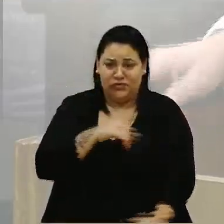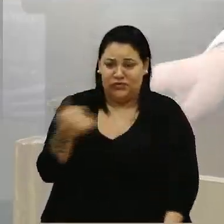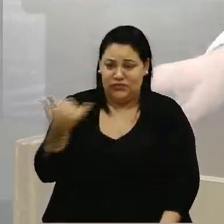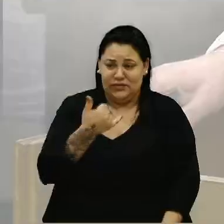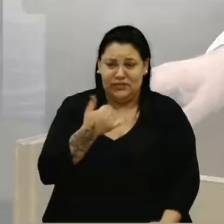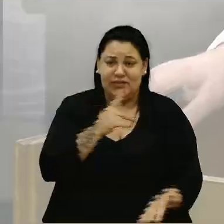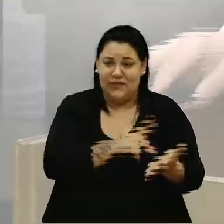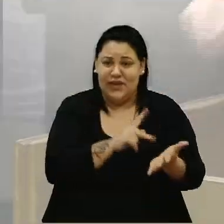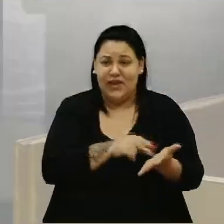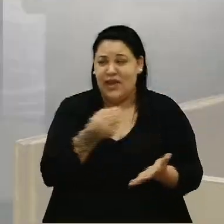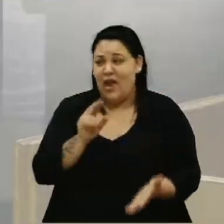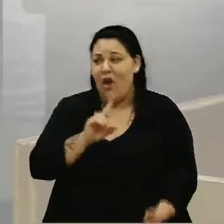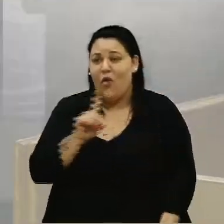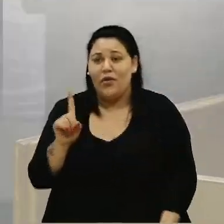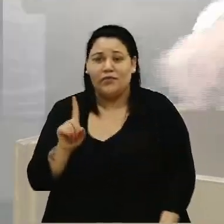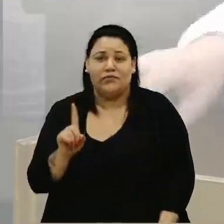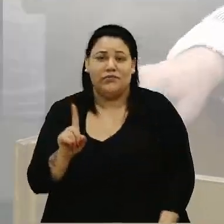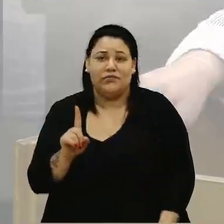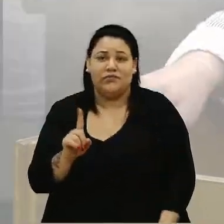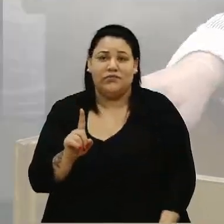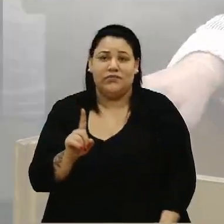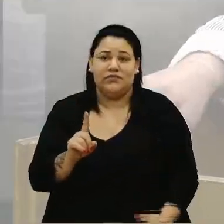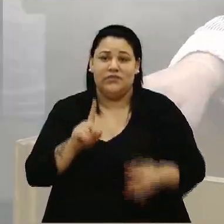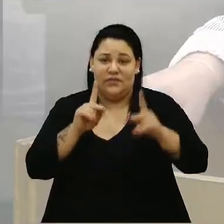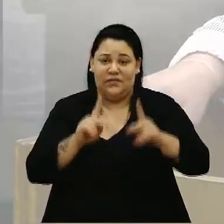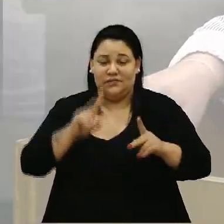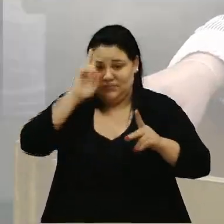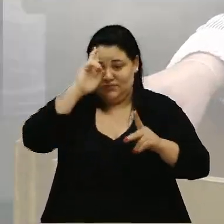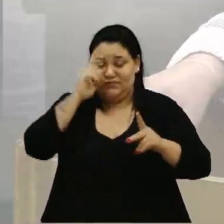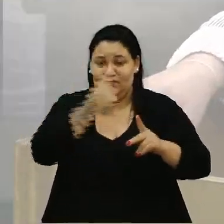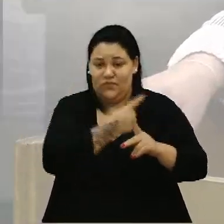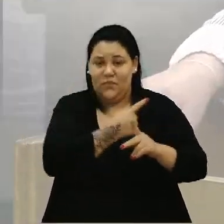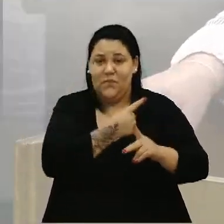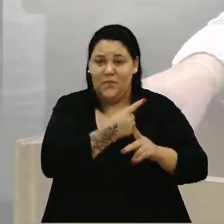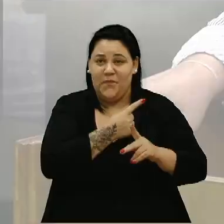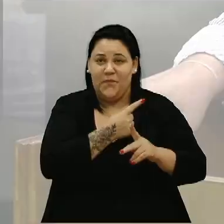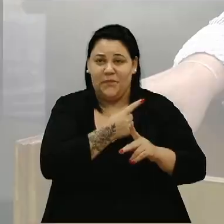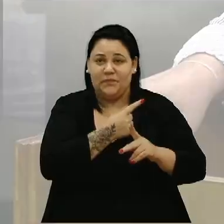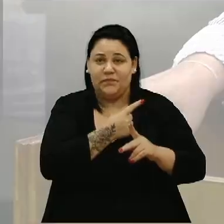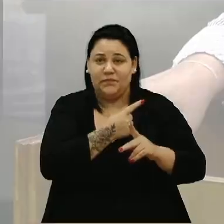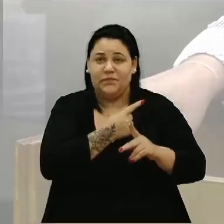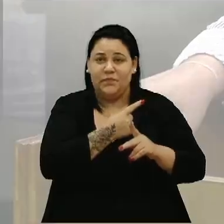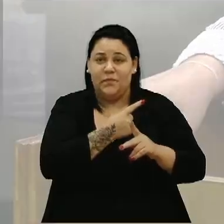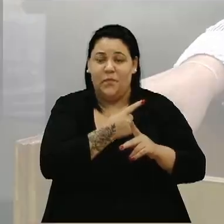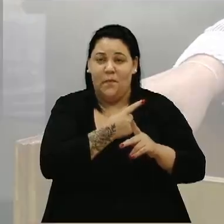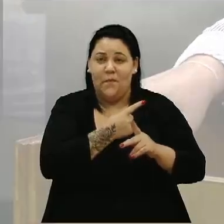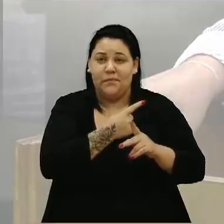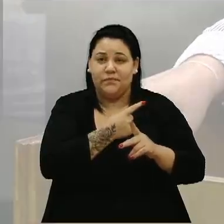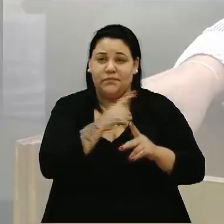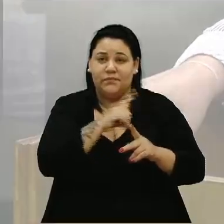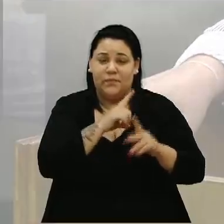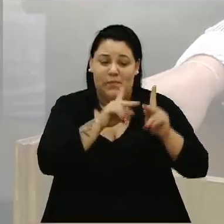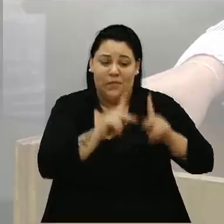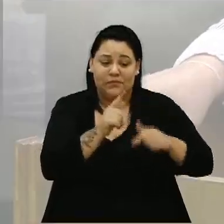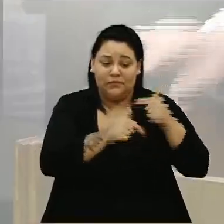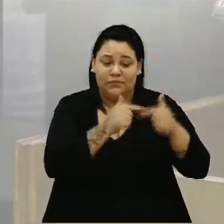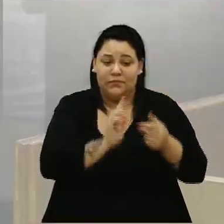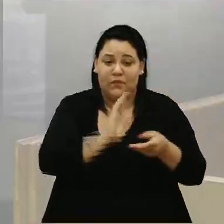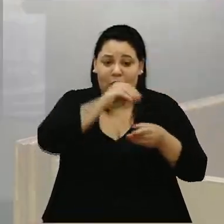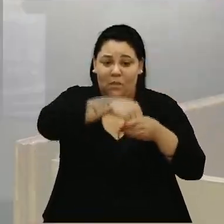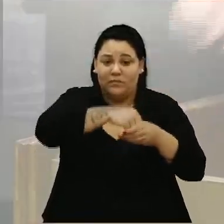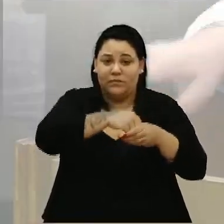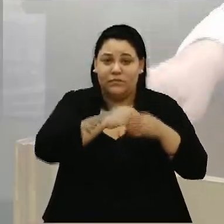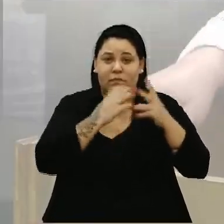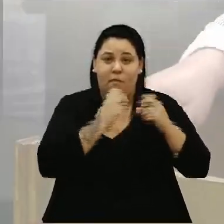verdadeiro ou não? Gente que tem diretor de cargo de diretor na secretaria.